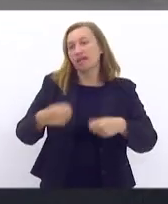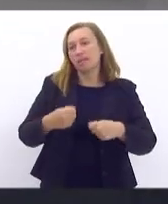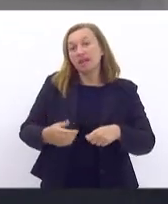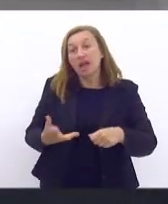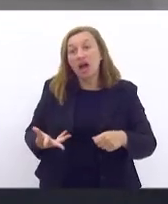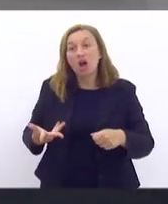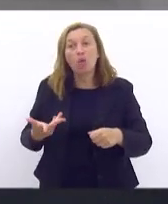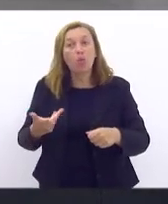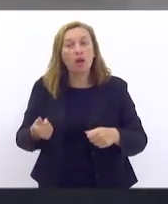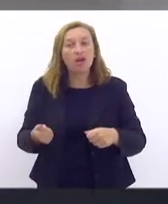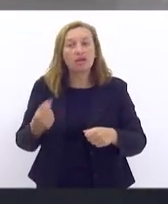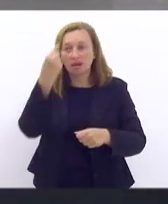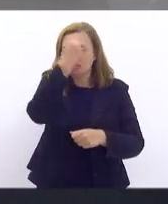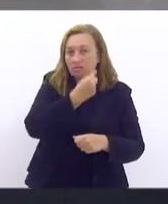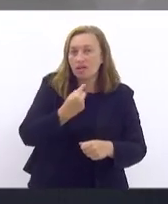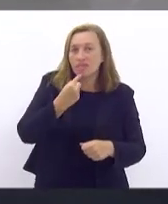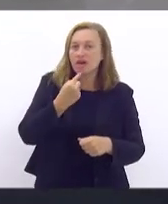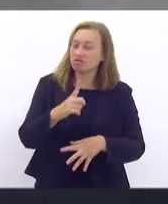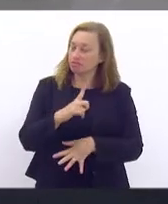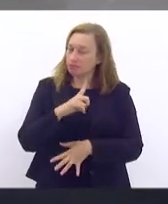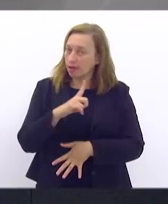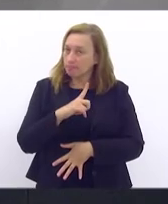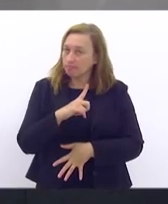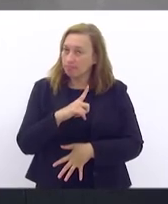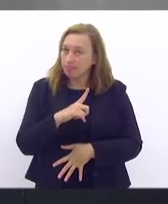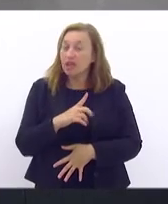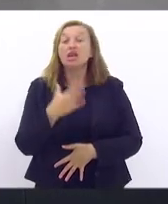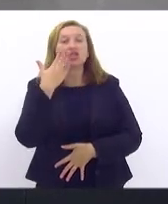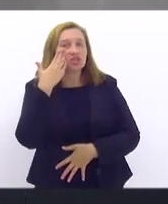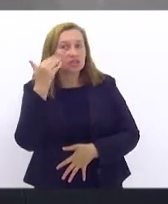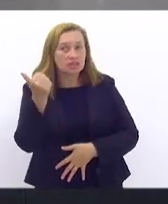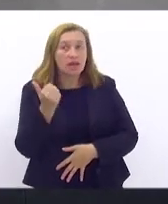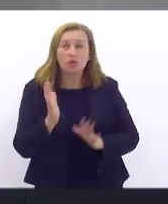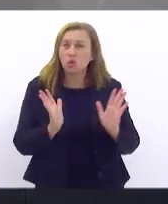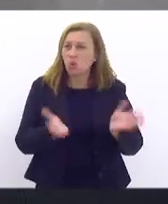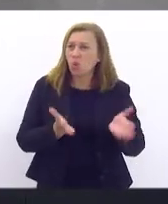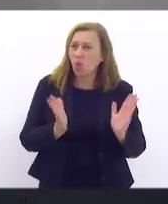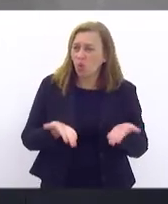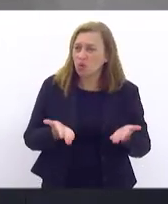qualidade da imagem que é obtida. E a gente sabe que, hoje em dia,